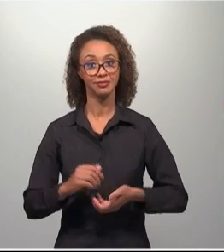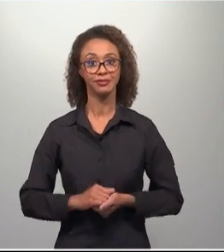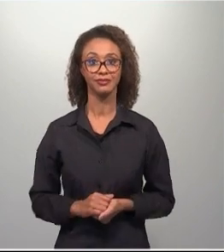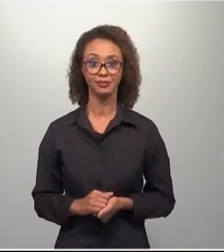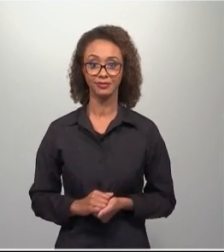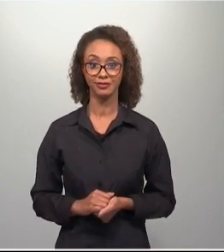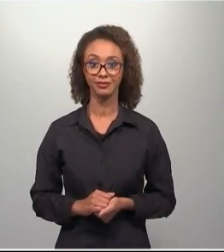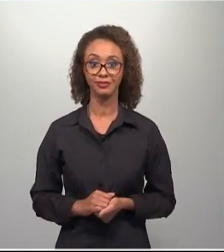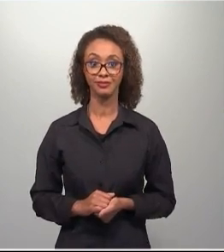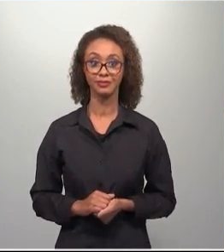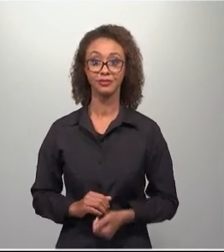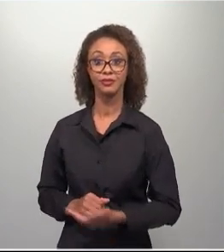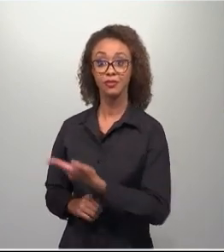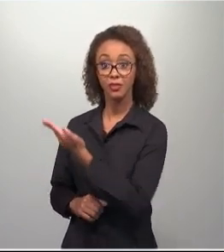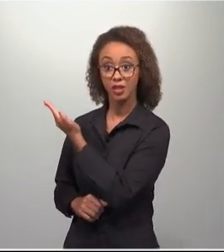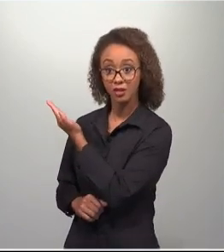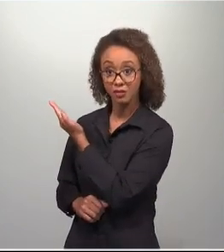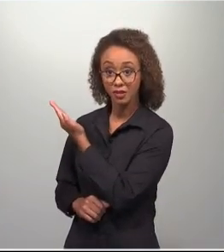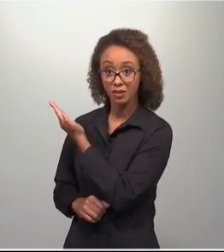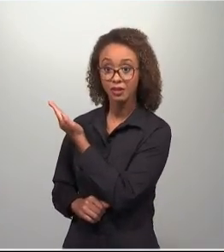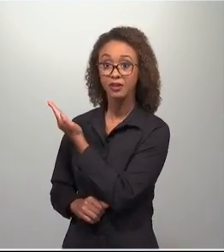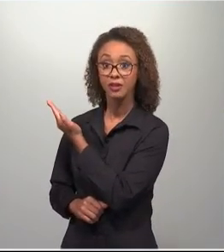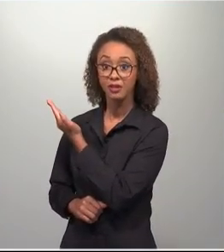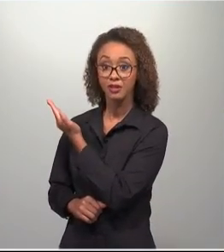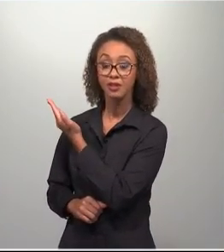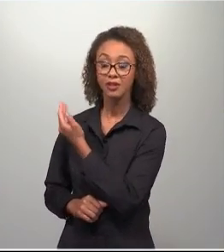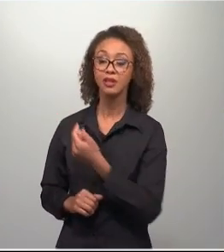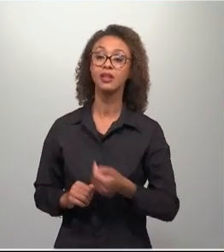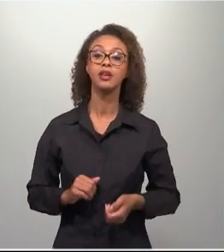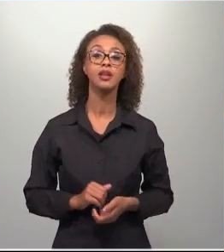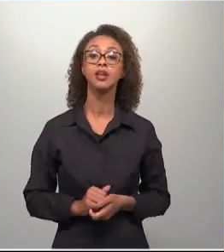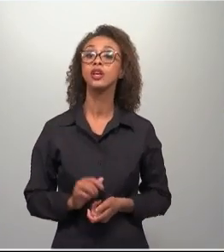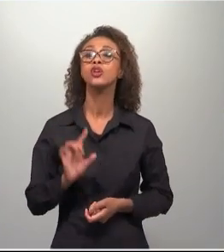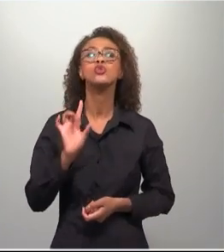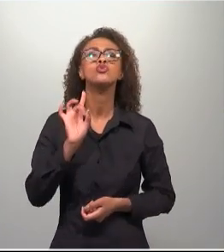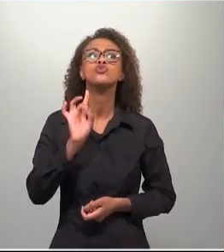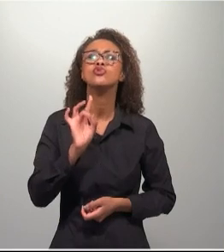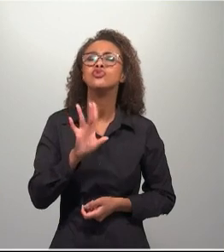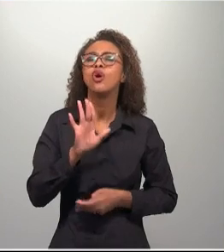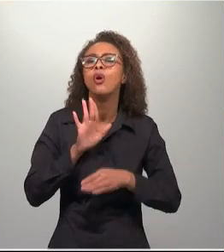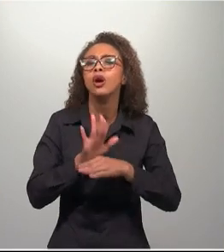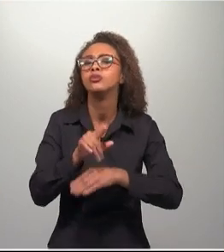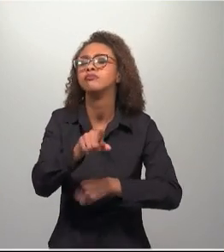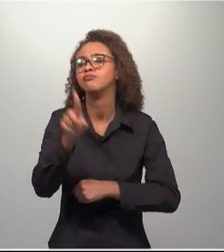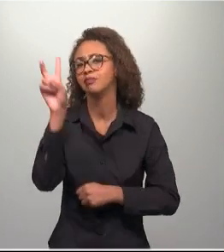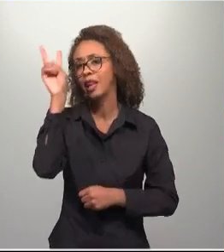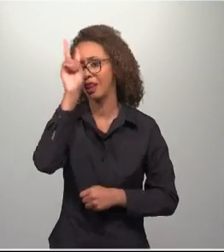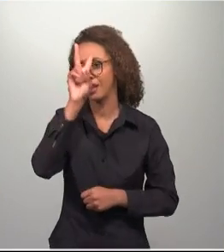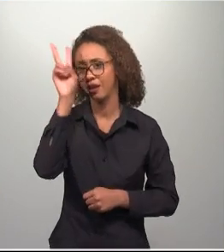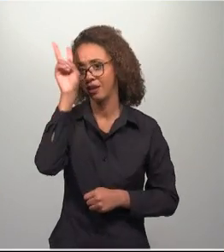isso aqui é isso aqui é só pra gente lembrar